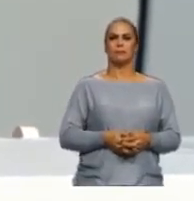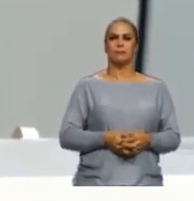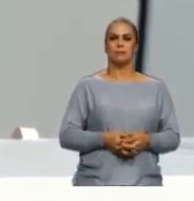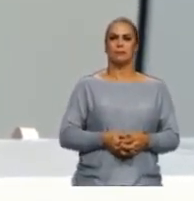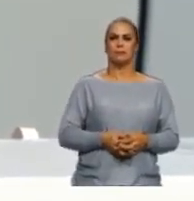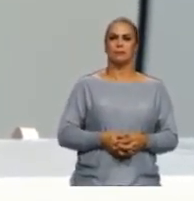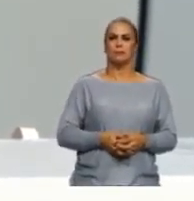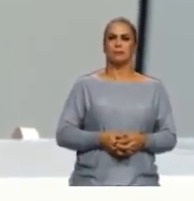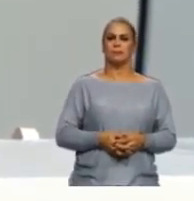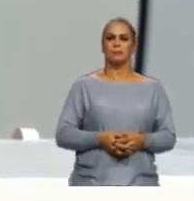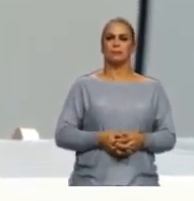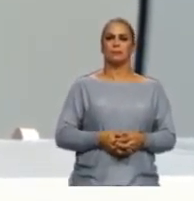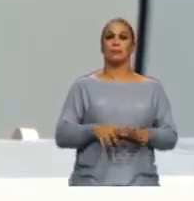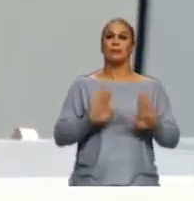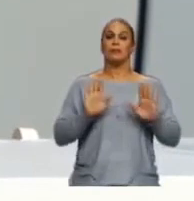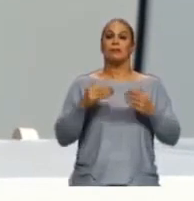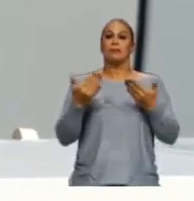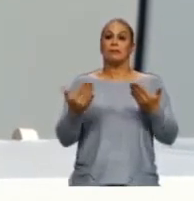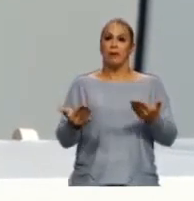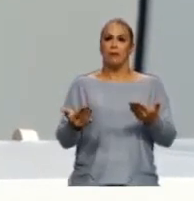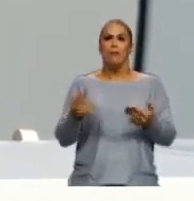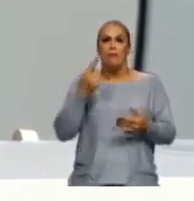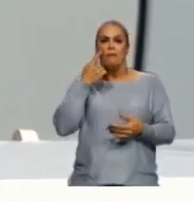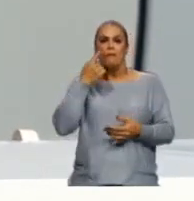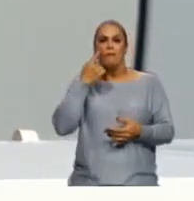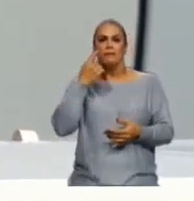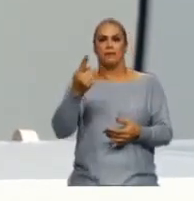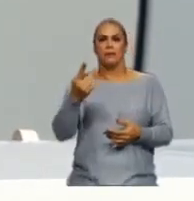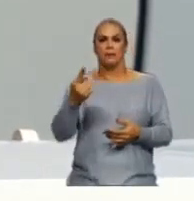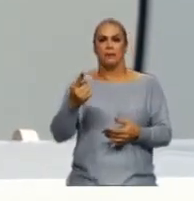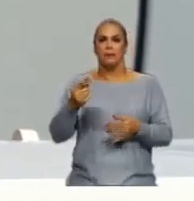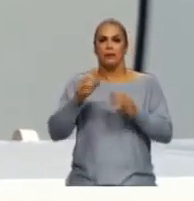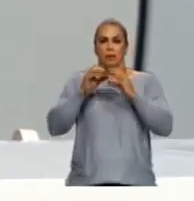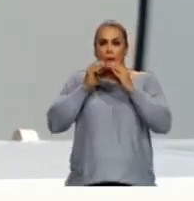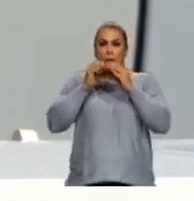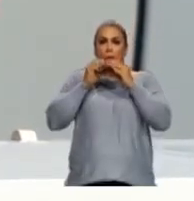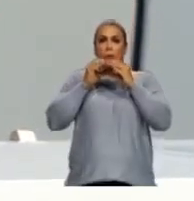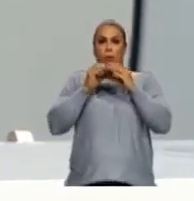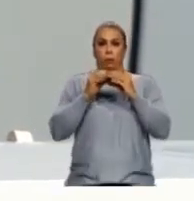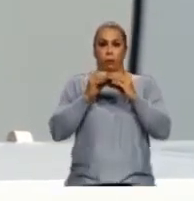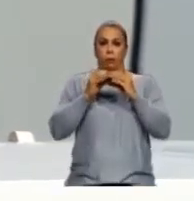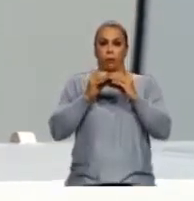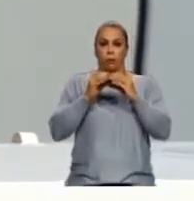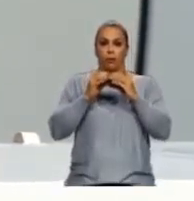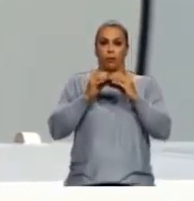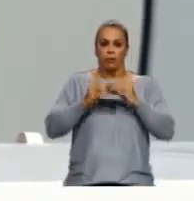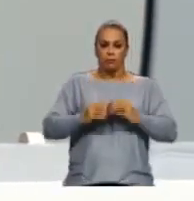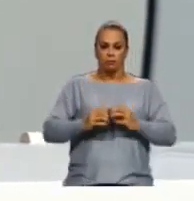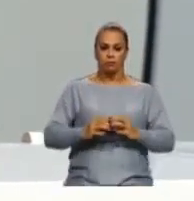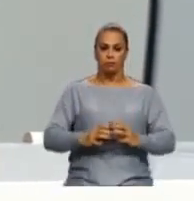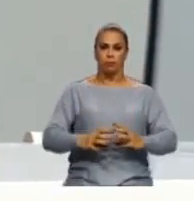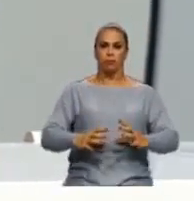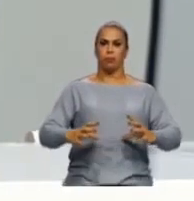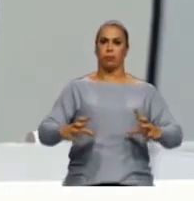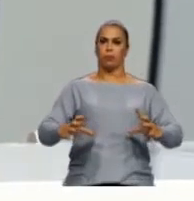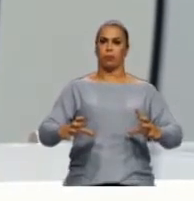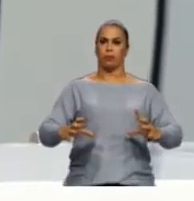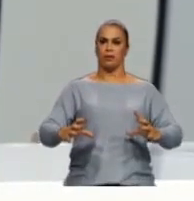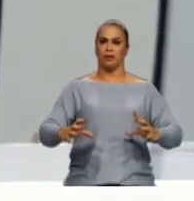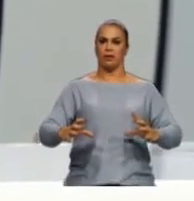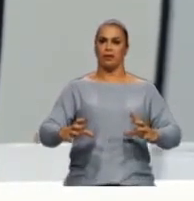Então, o momento que você sopra, o diafragma, ele distende e tem momentos que ele